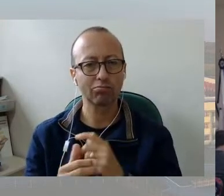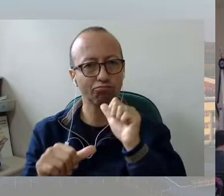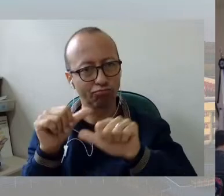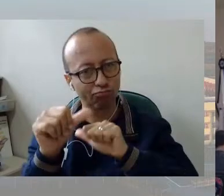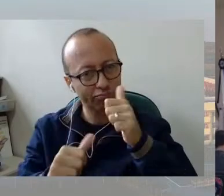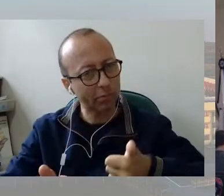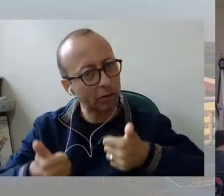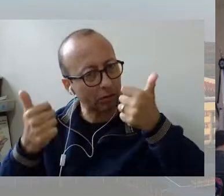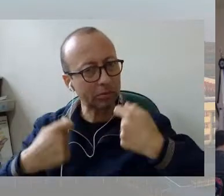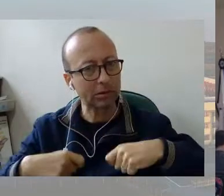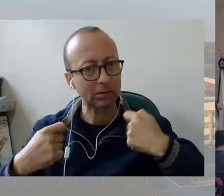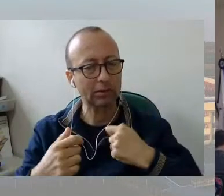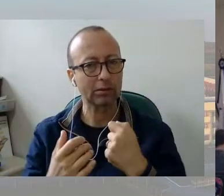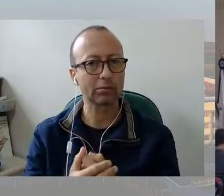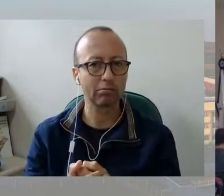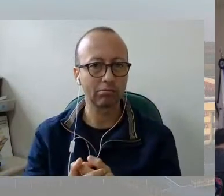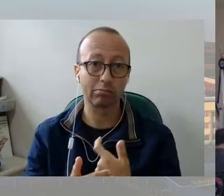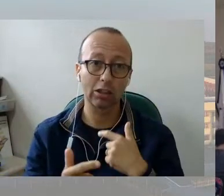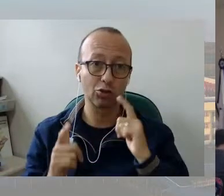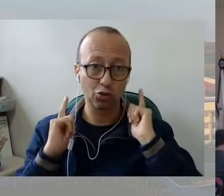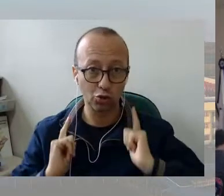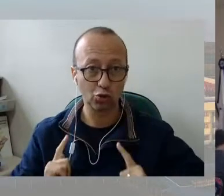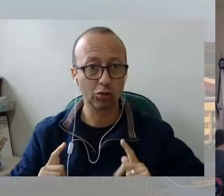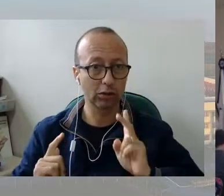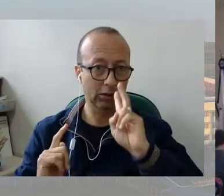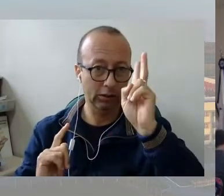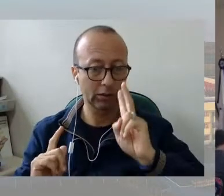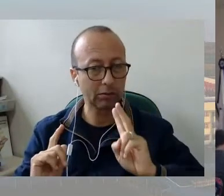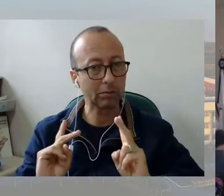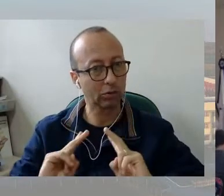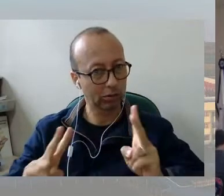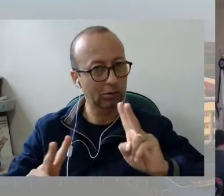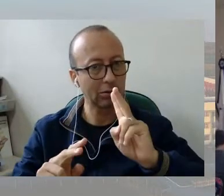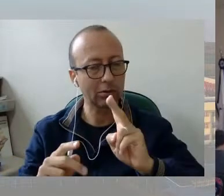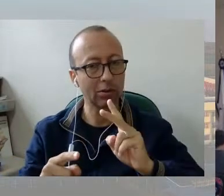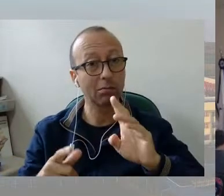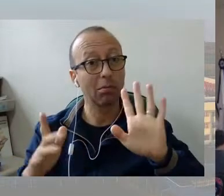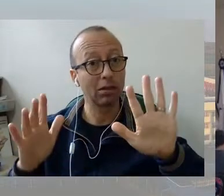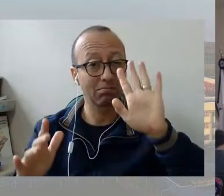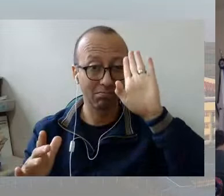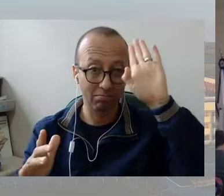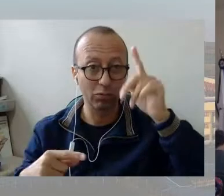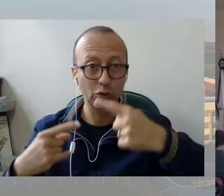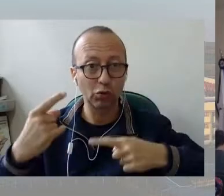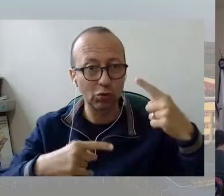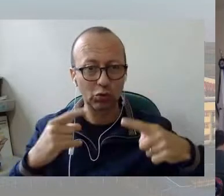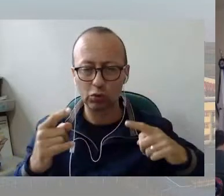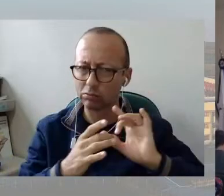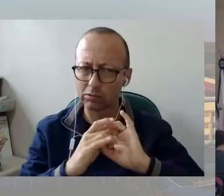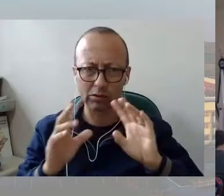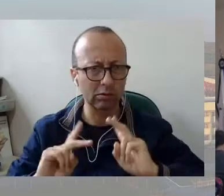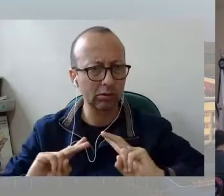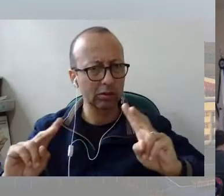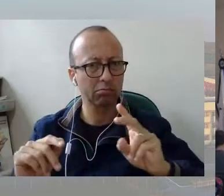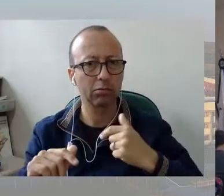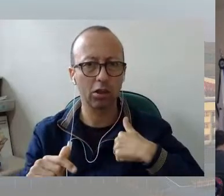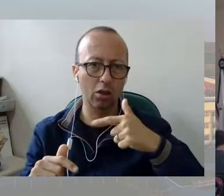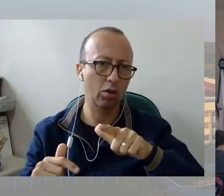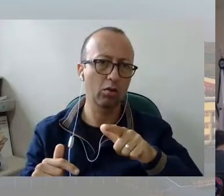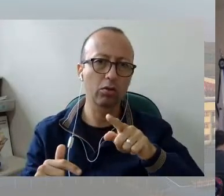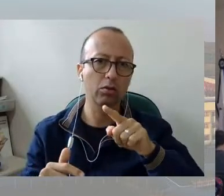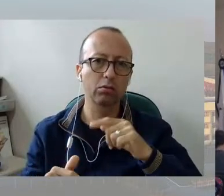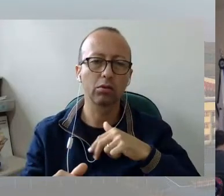em muita coisa, a gente como gestor, mas o diálogo tem que ser e vai ser permanente. Eu estando aqui, eu